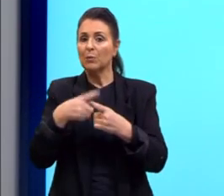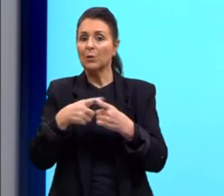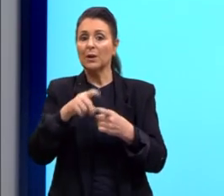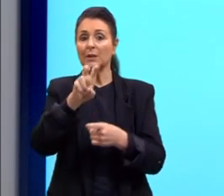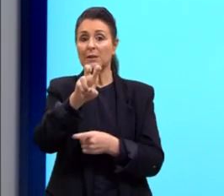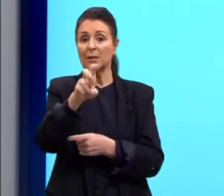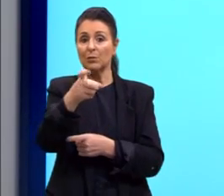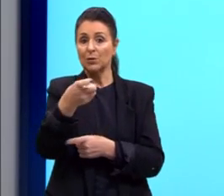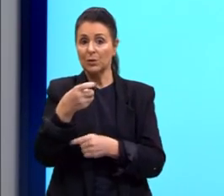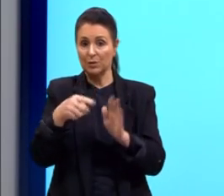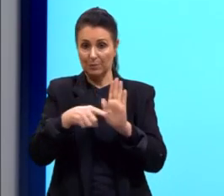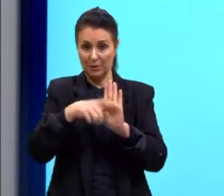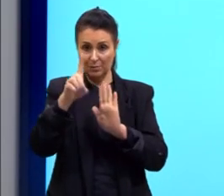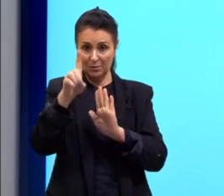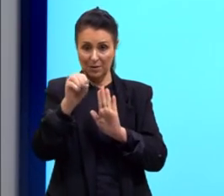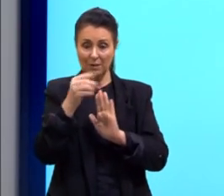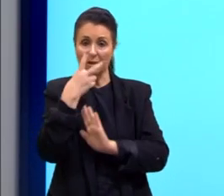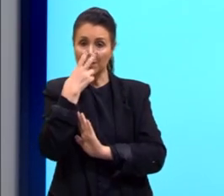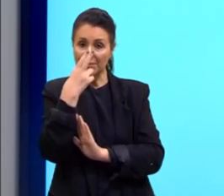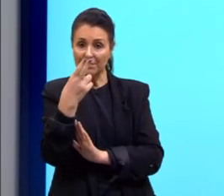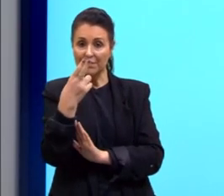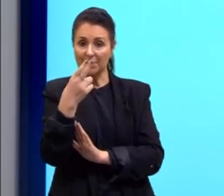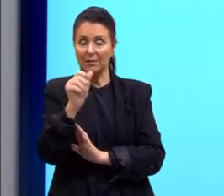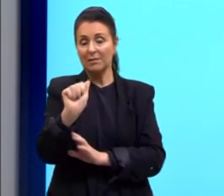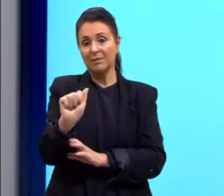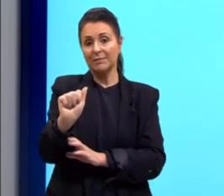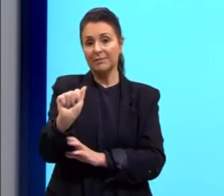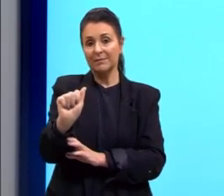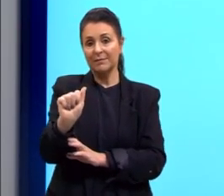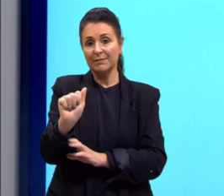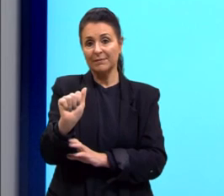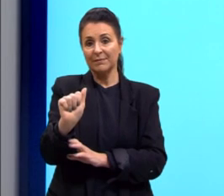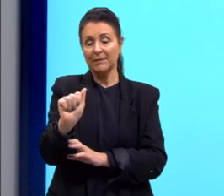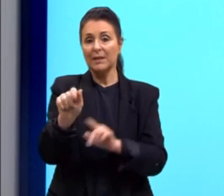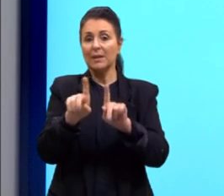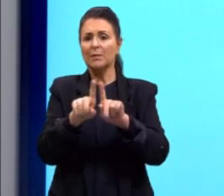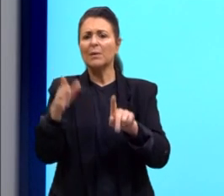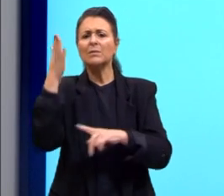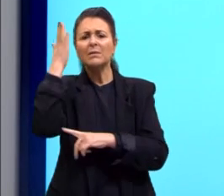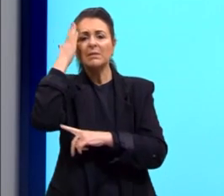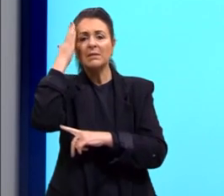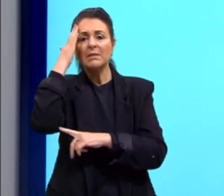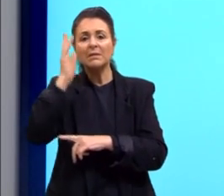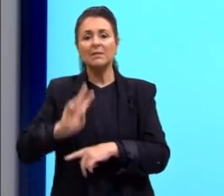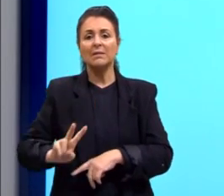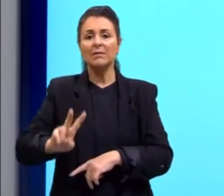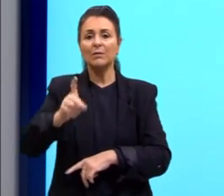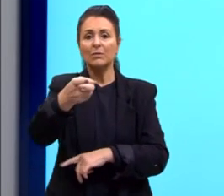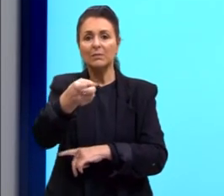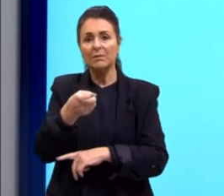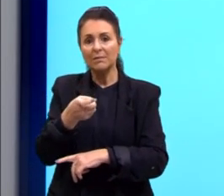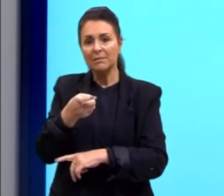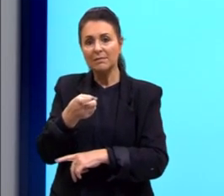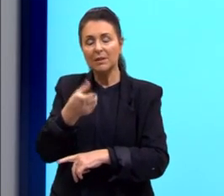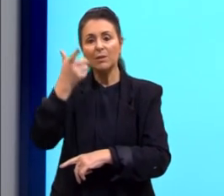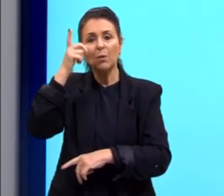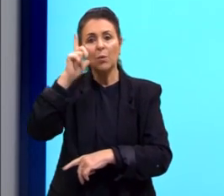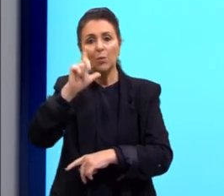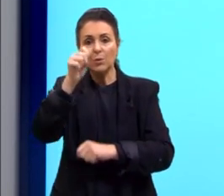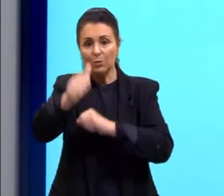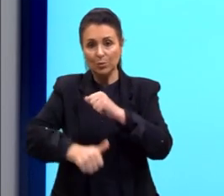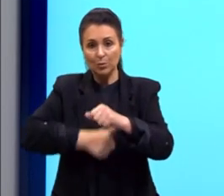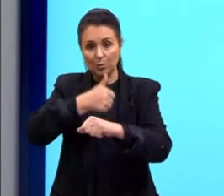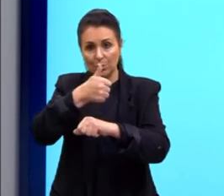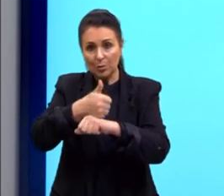5x menos 10 é igual ao Ah tá mas eu já sei o valor de X então eu consigo